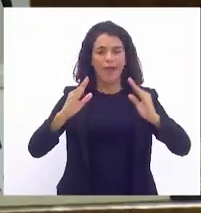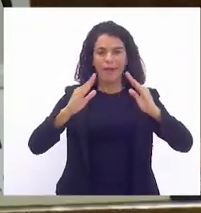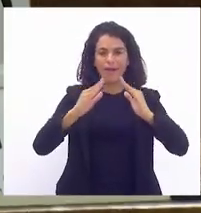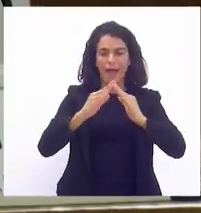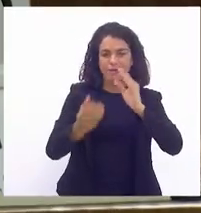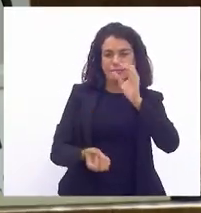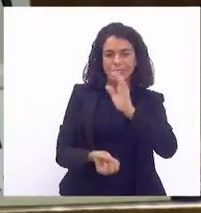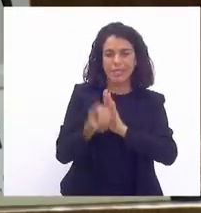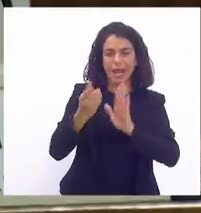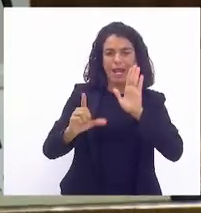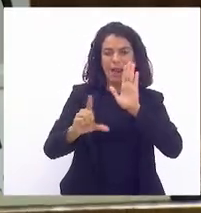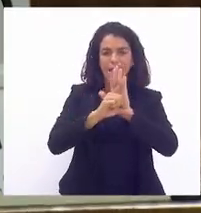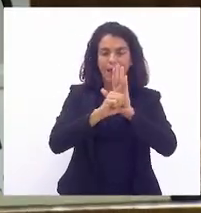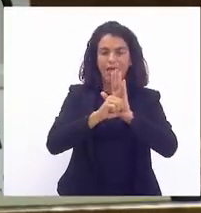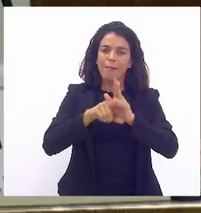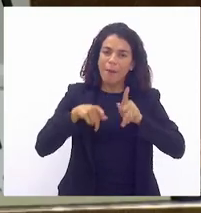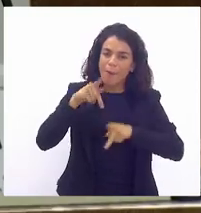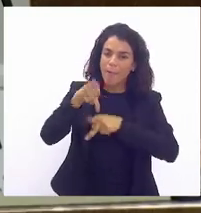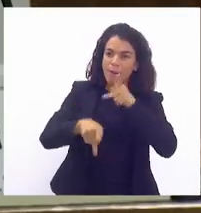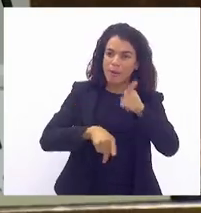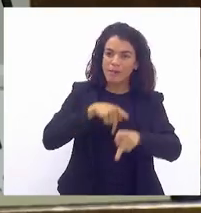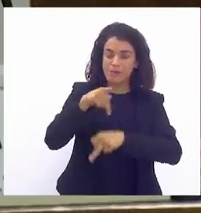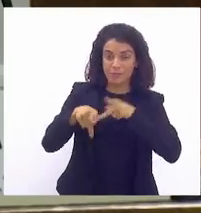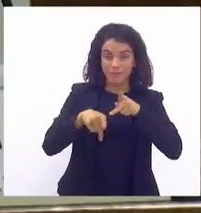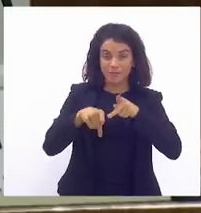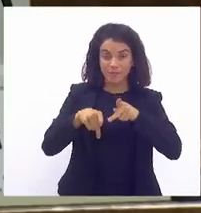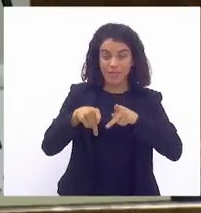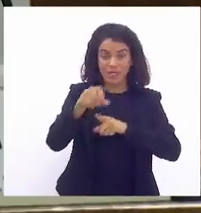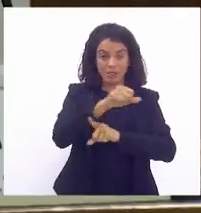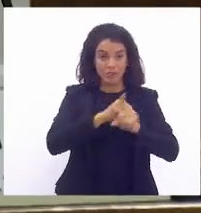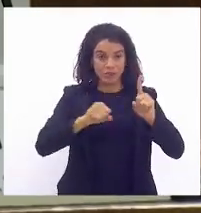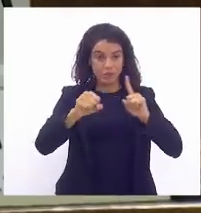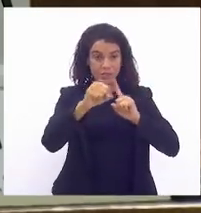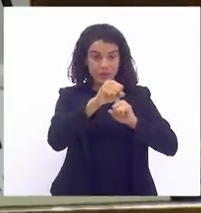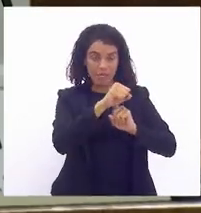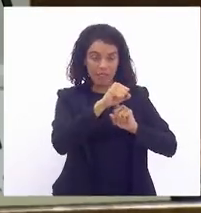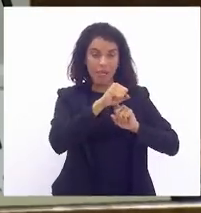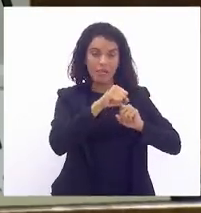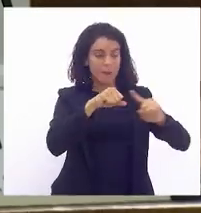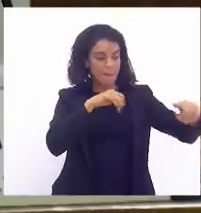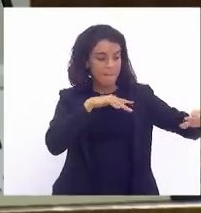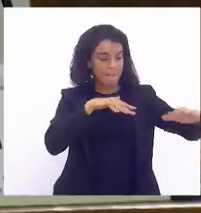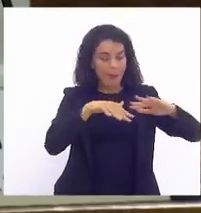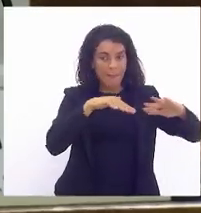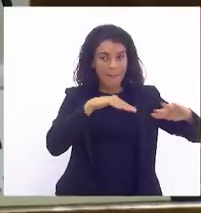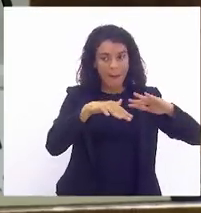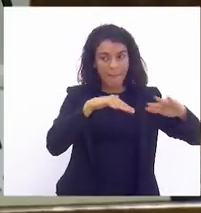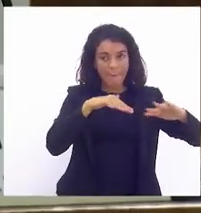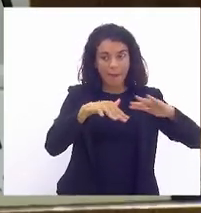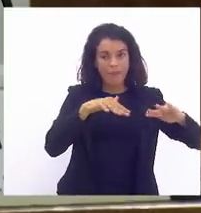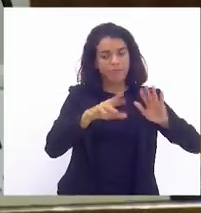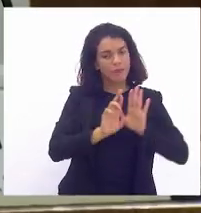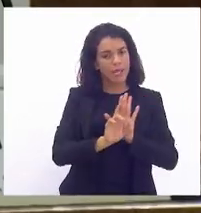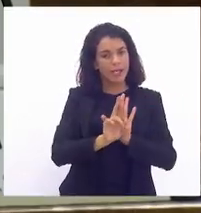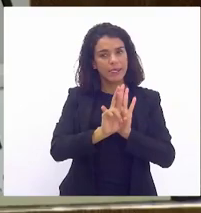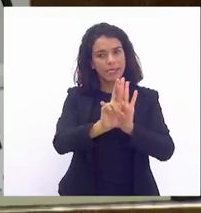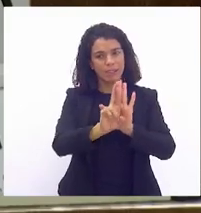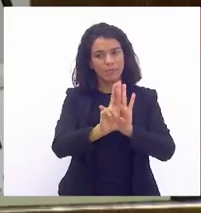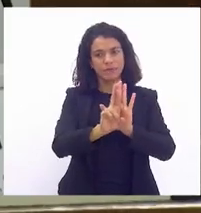sociedade civil e organizada, muito bem